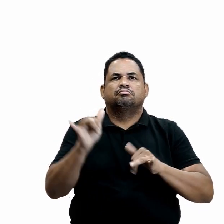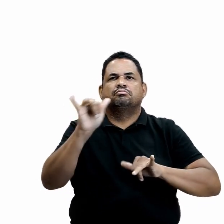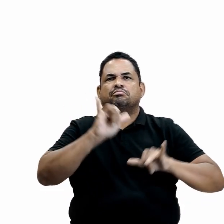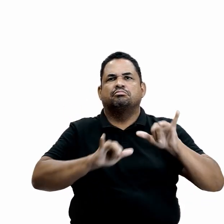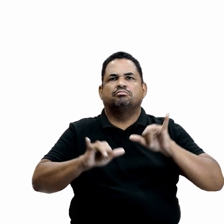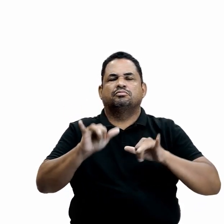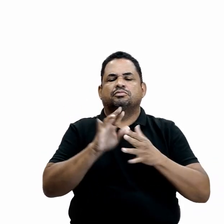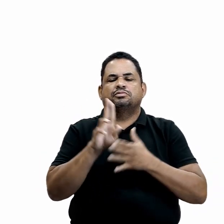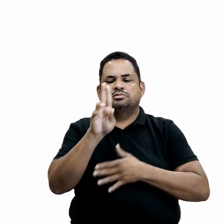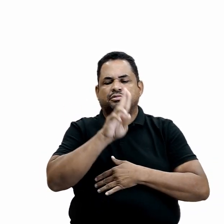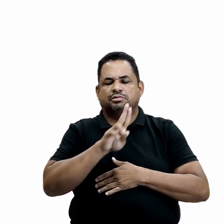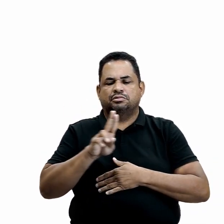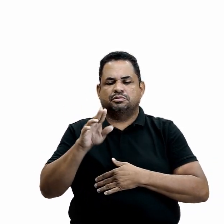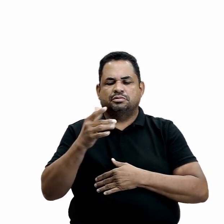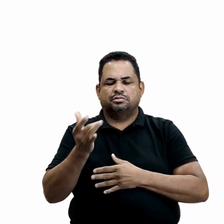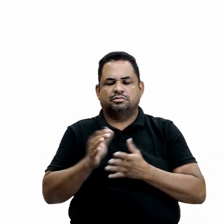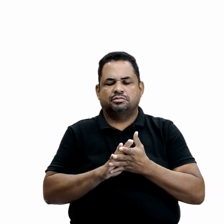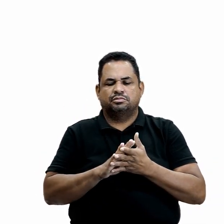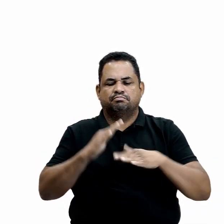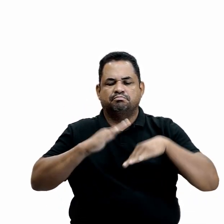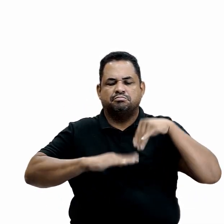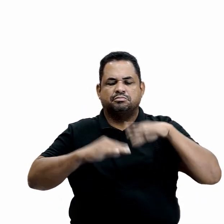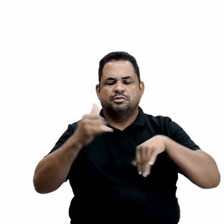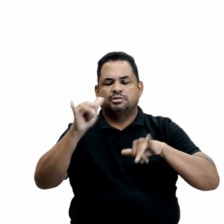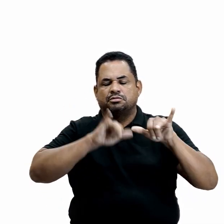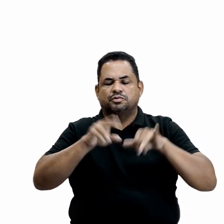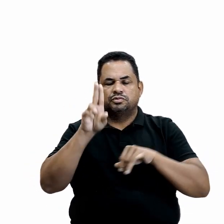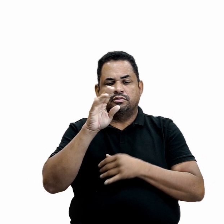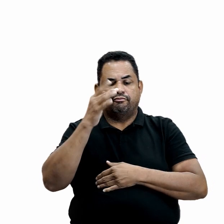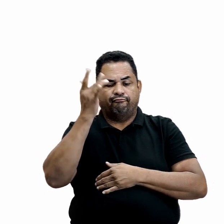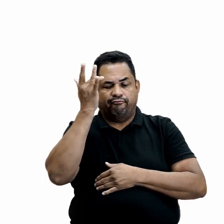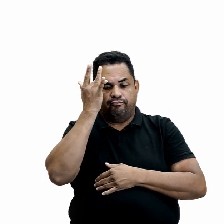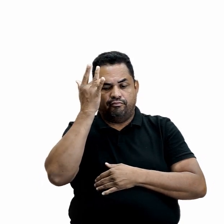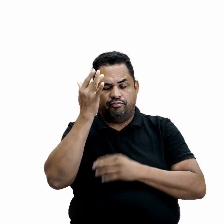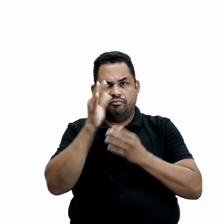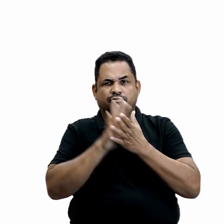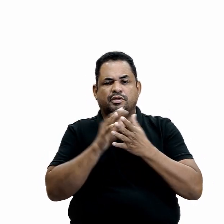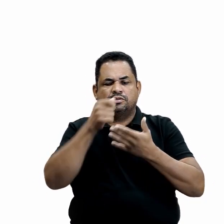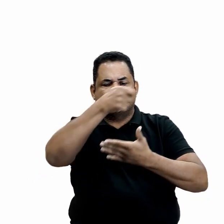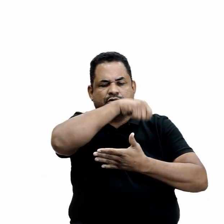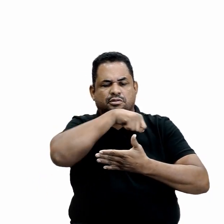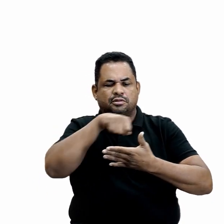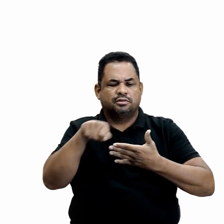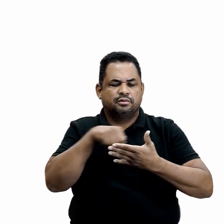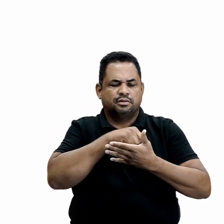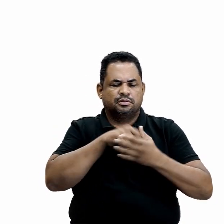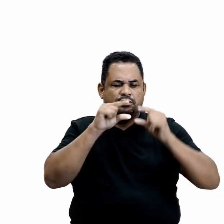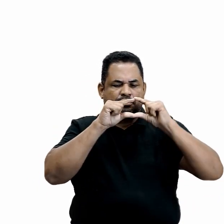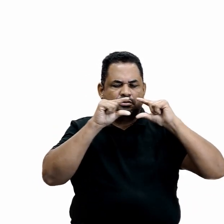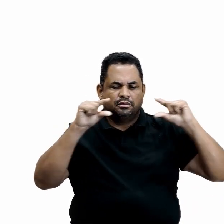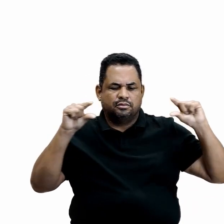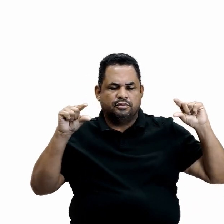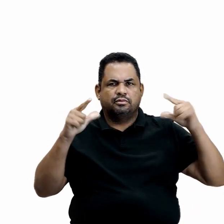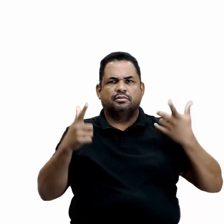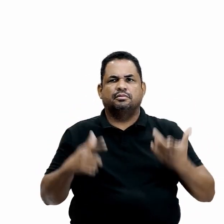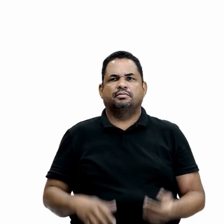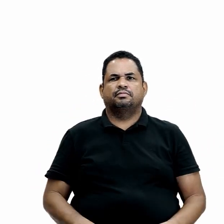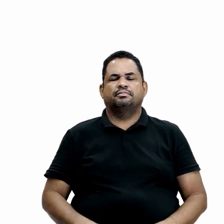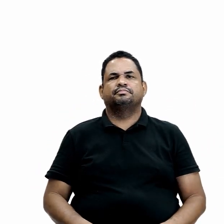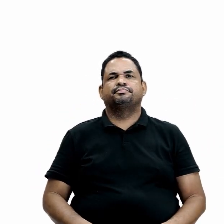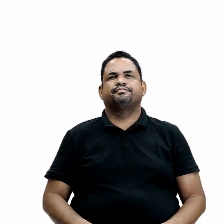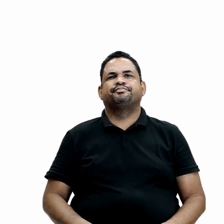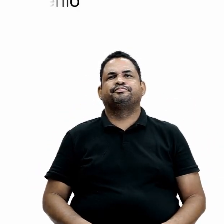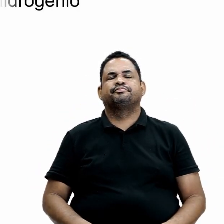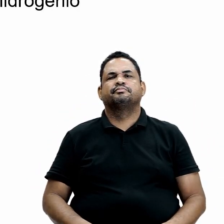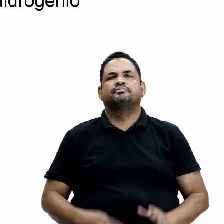utilizam fórmulas. Fórmulas é a maneira gráfica de você expressar uma molécula, tá bom?